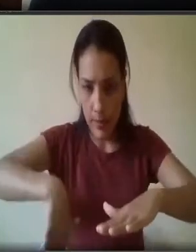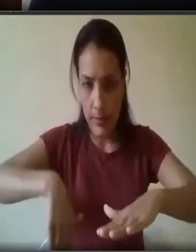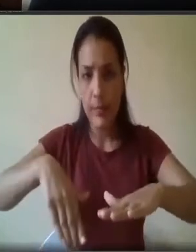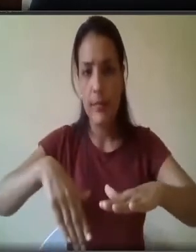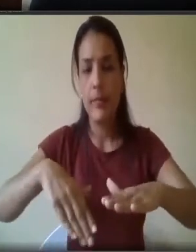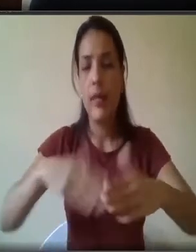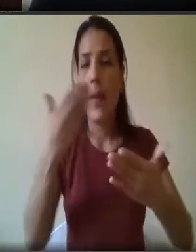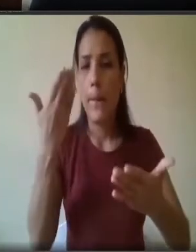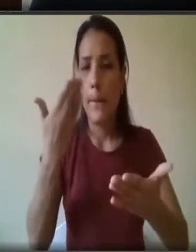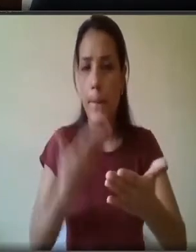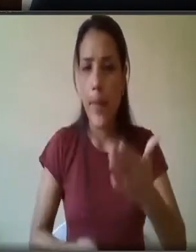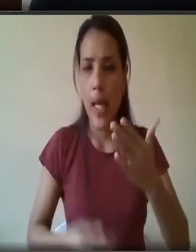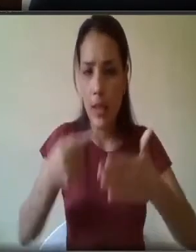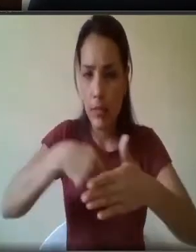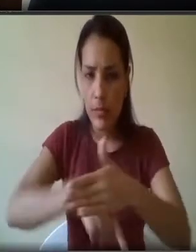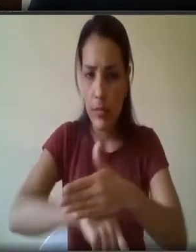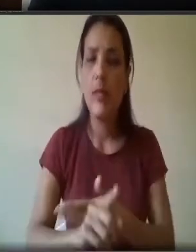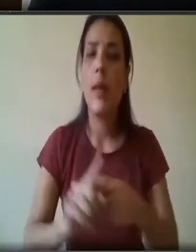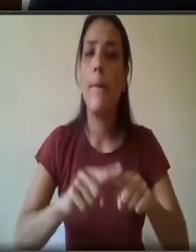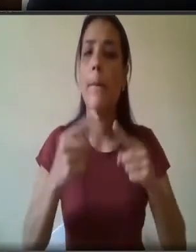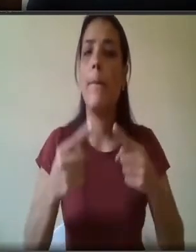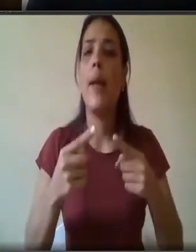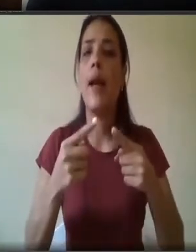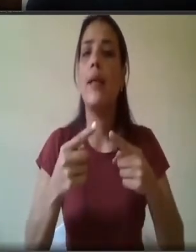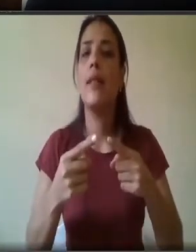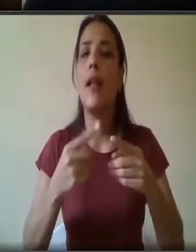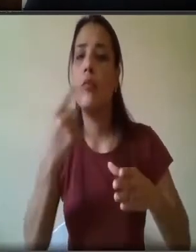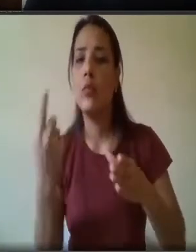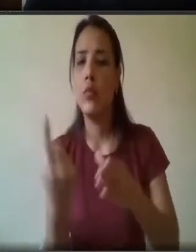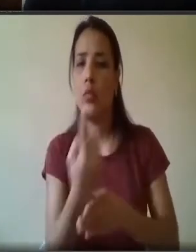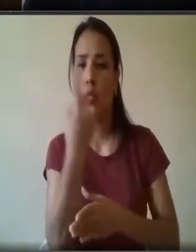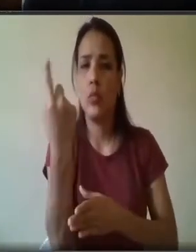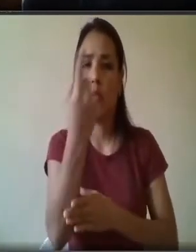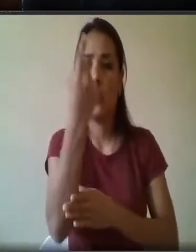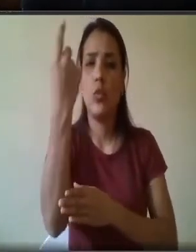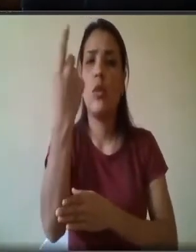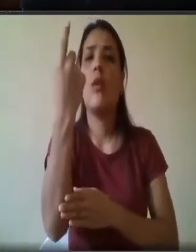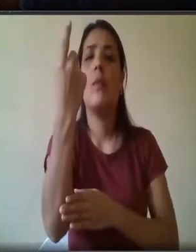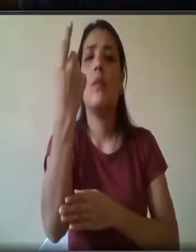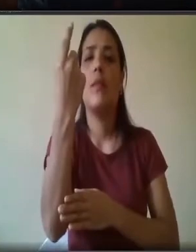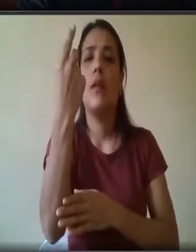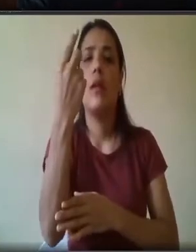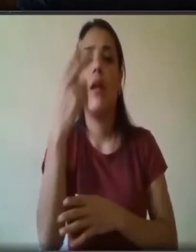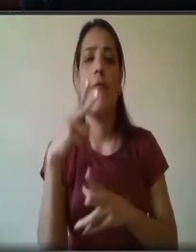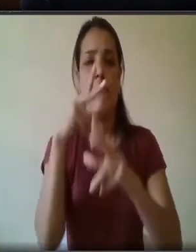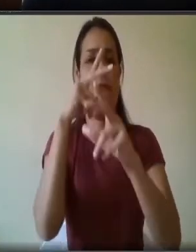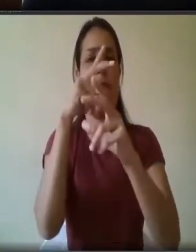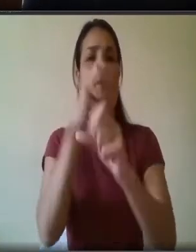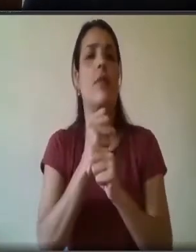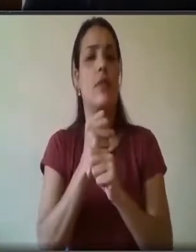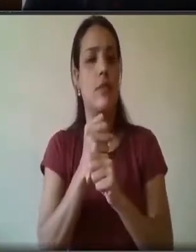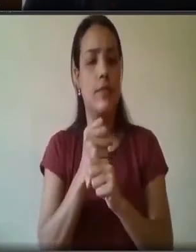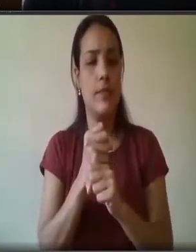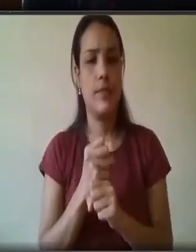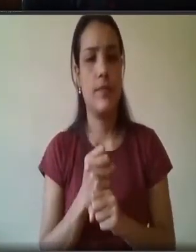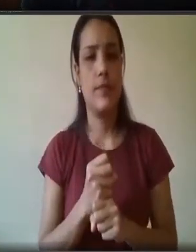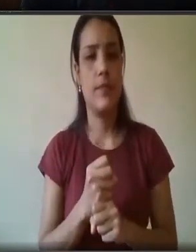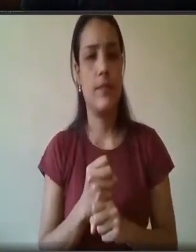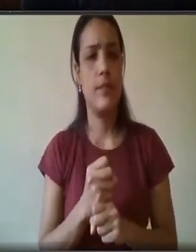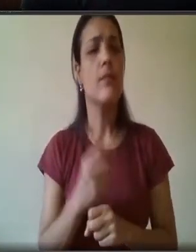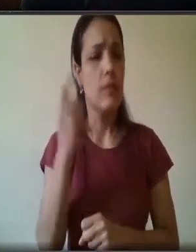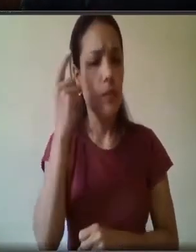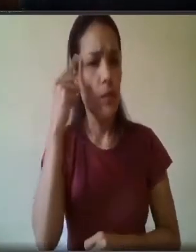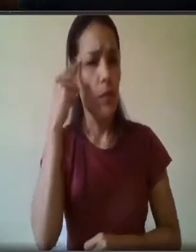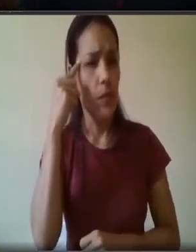vão ganhando força e altura. E aí dá para você imaginar a força,